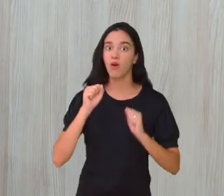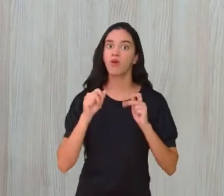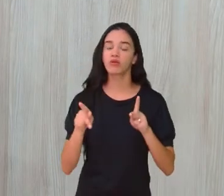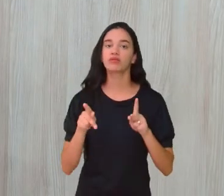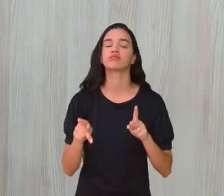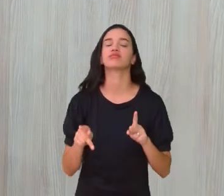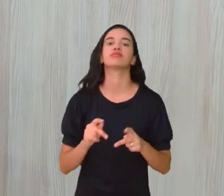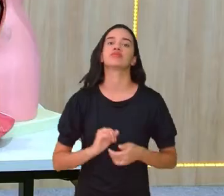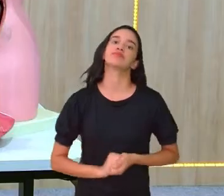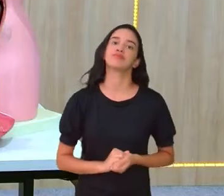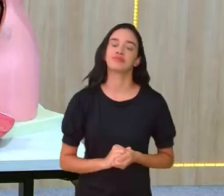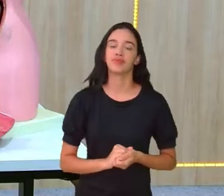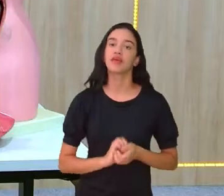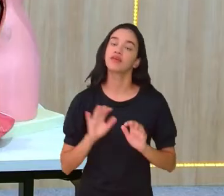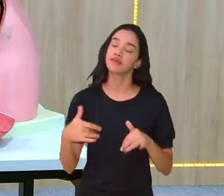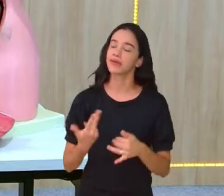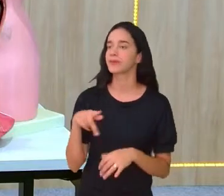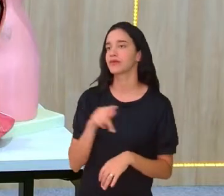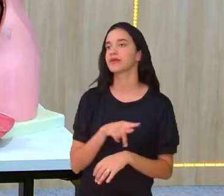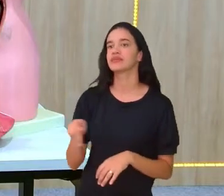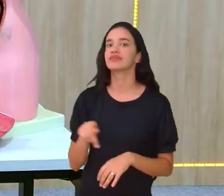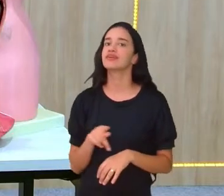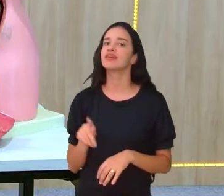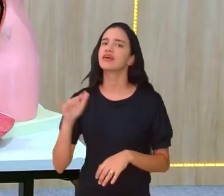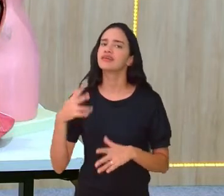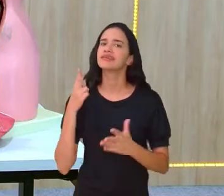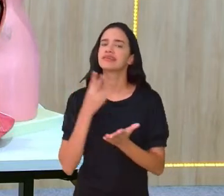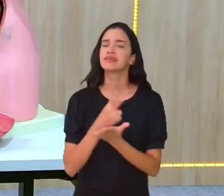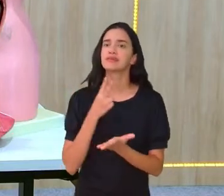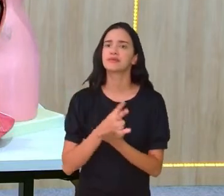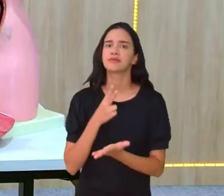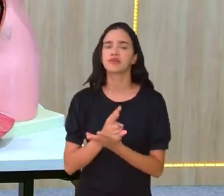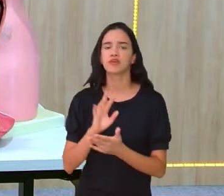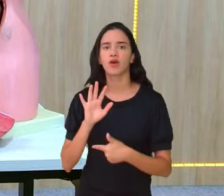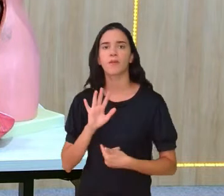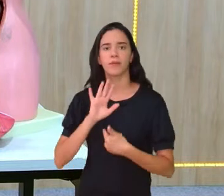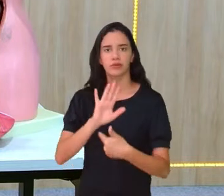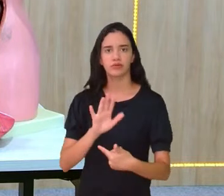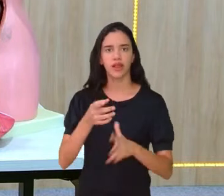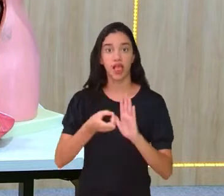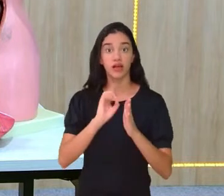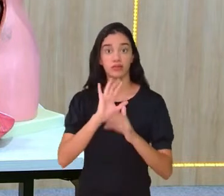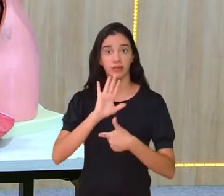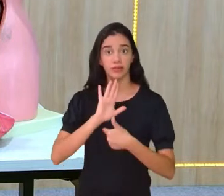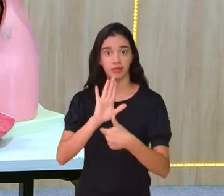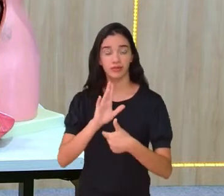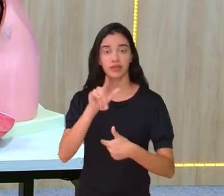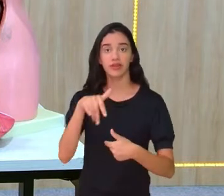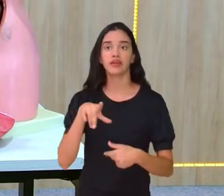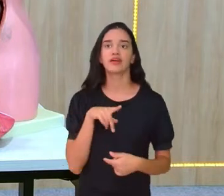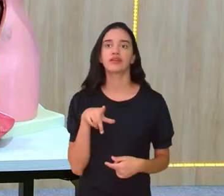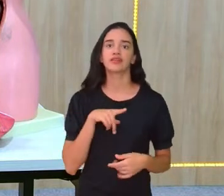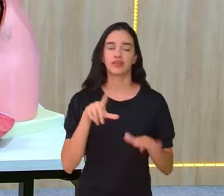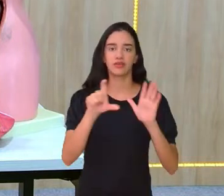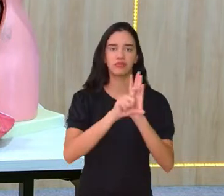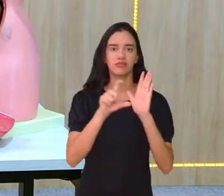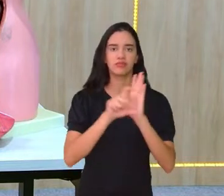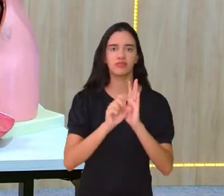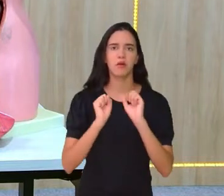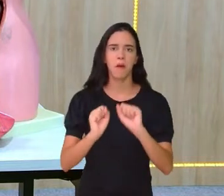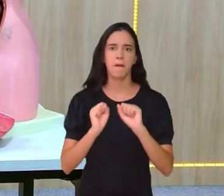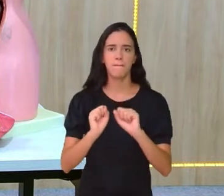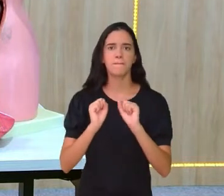certo? Pois é, professora Cláudia. Então, é sempre, como eu coloquei antes para vocês, tem aqui esse QR Code que vocês